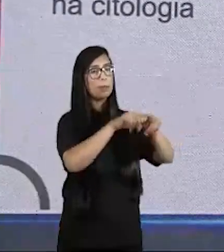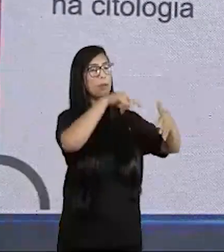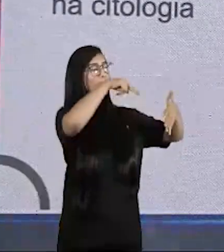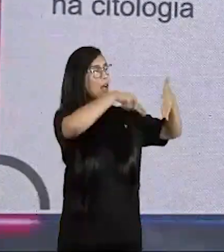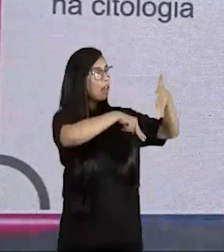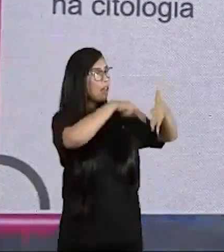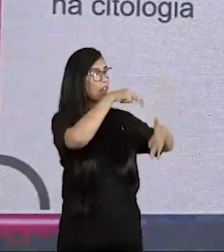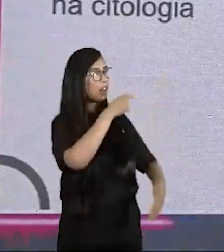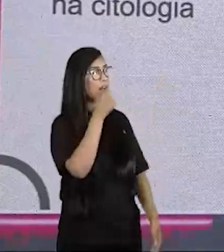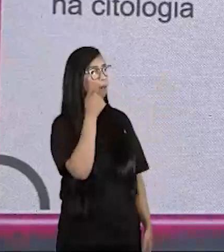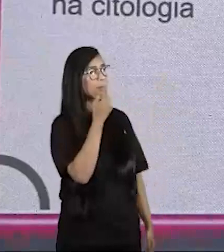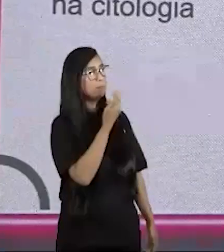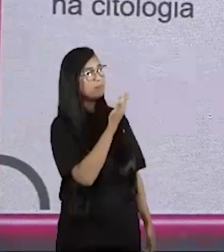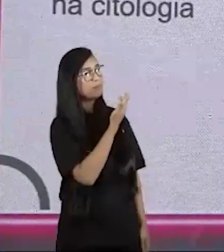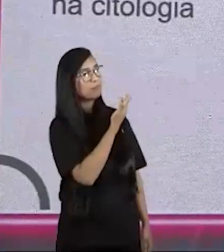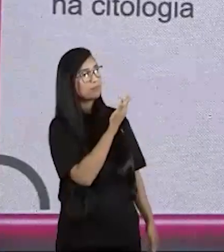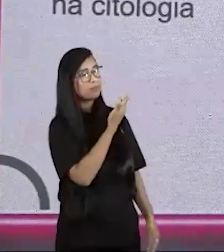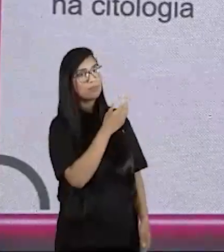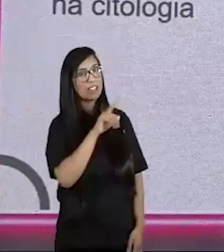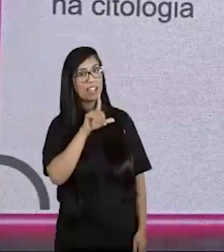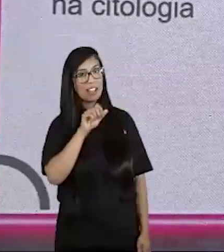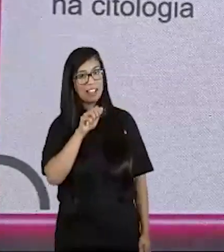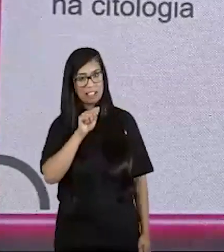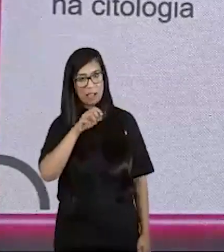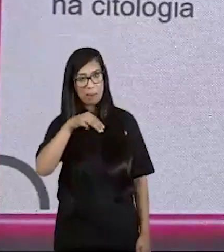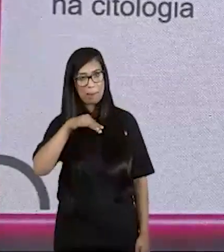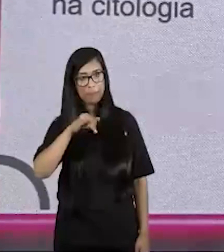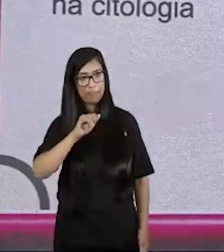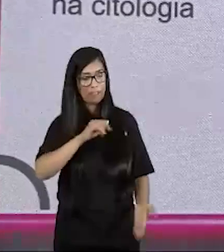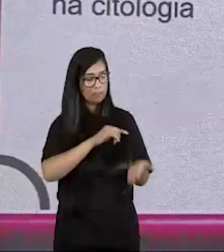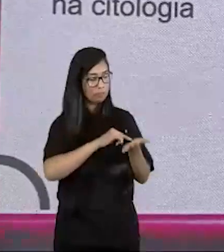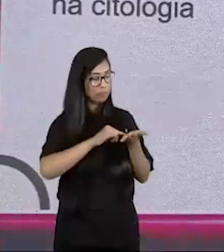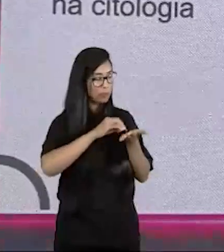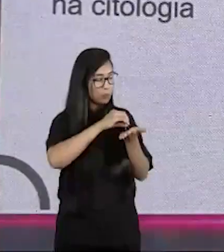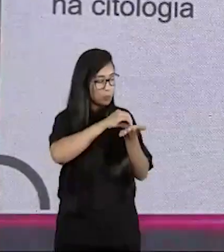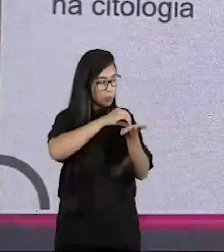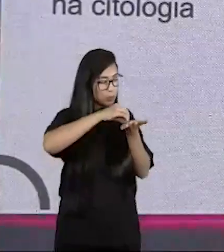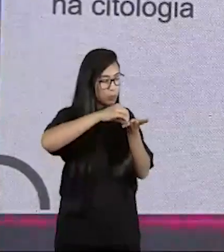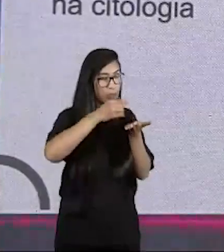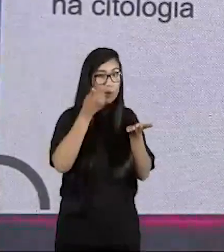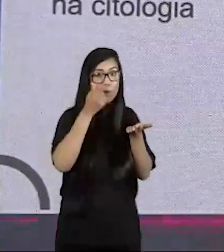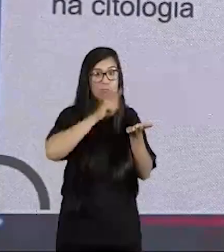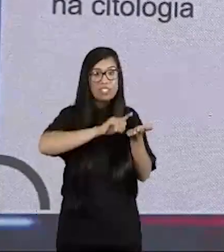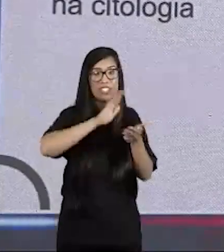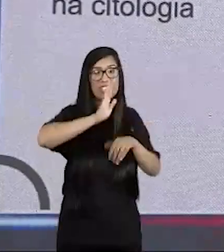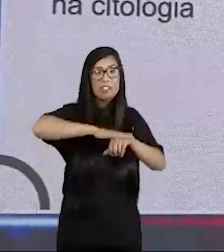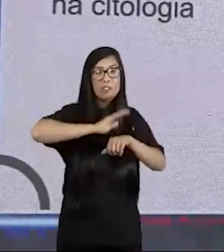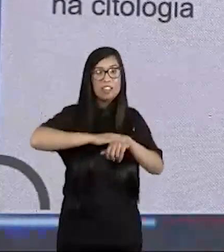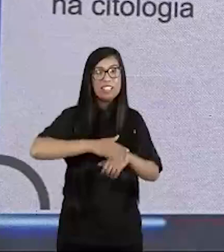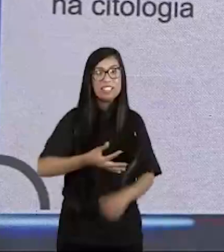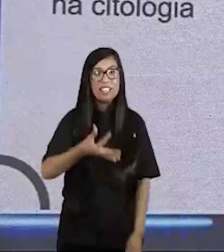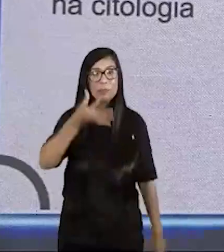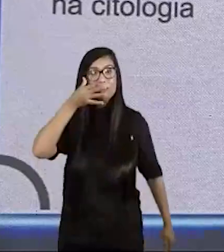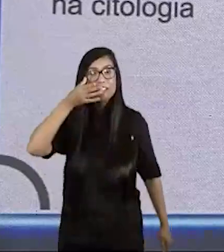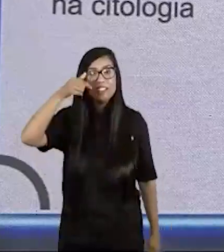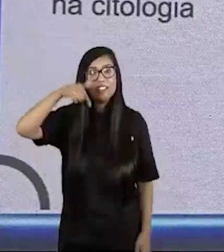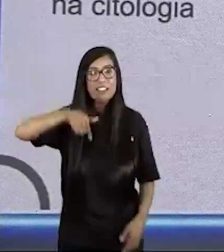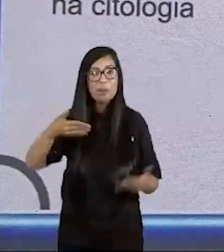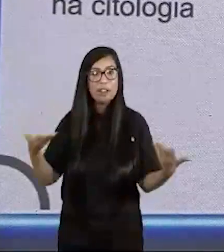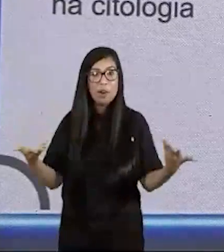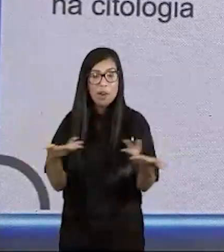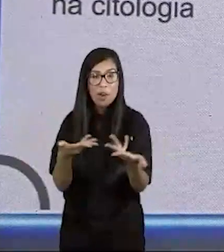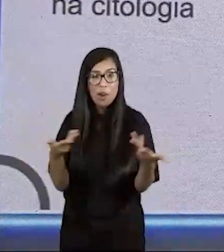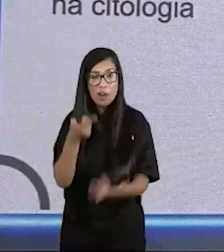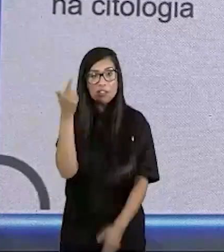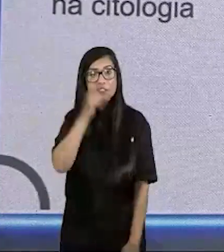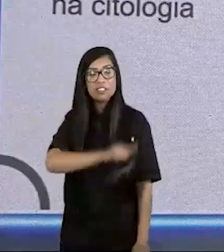de fazer leitura de lâmina ao vivo junto com vocês. Vocês não têm noção da minha alegria. Quem me conhece sabe o meu amor pelo microscópio, né,